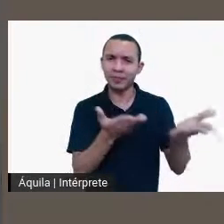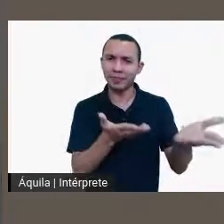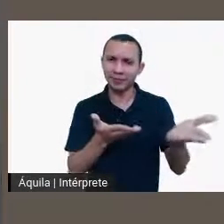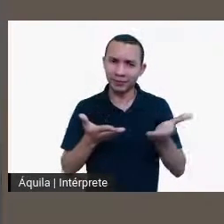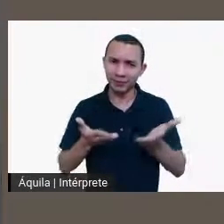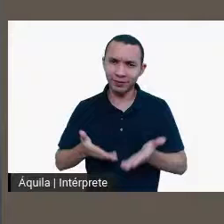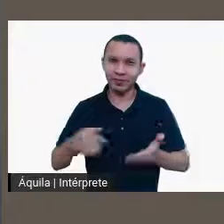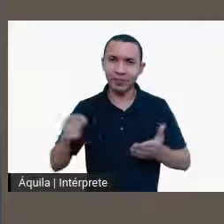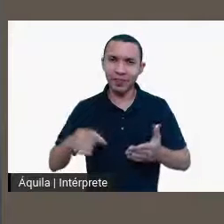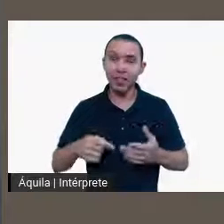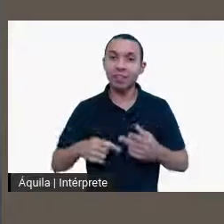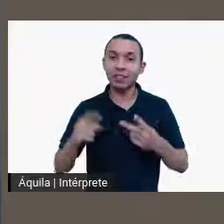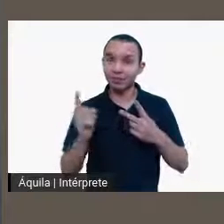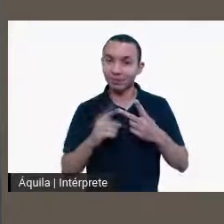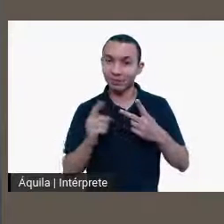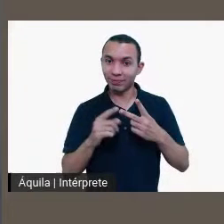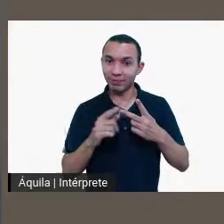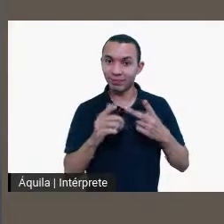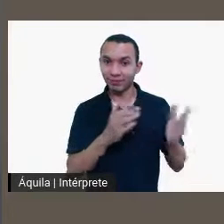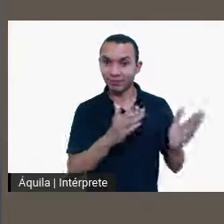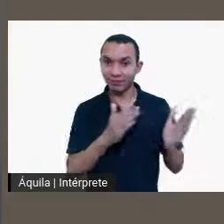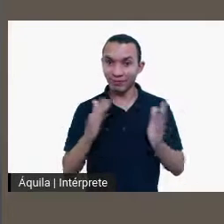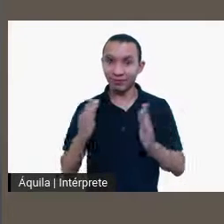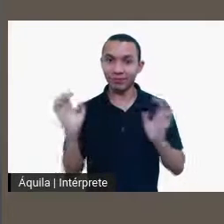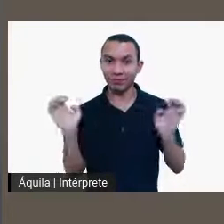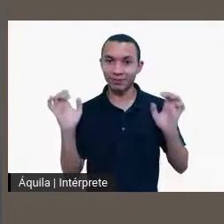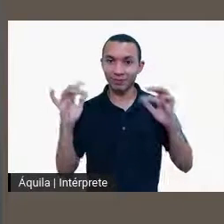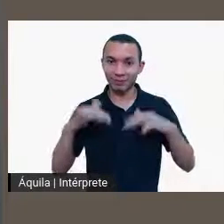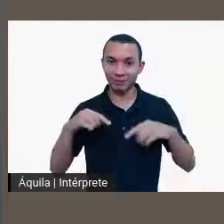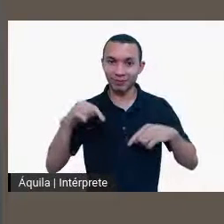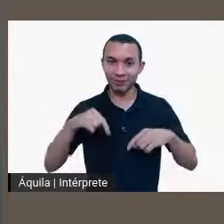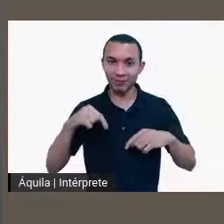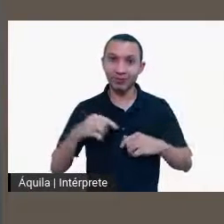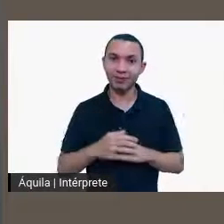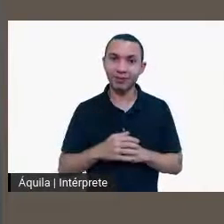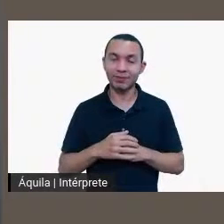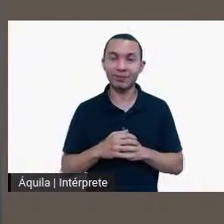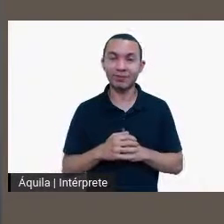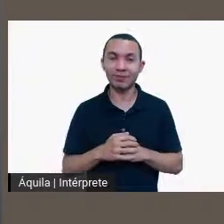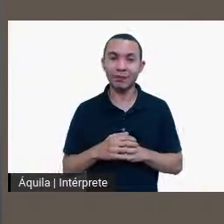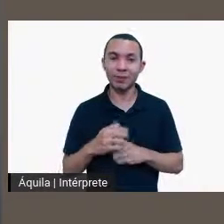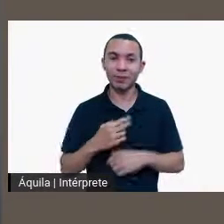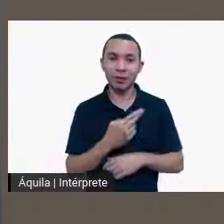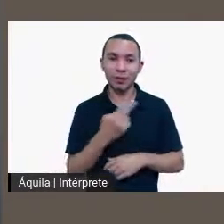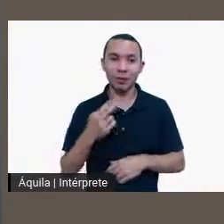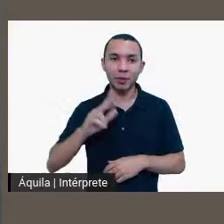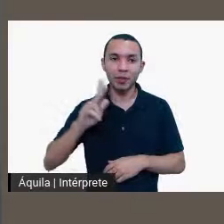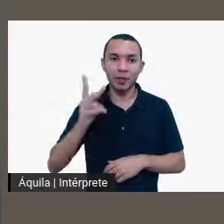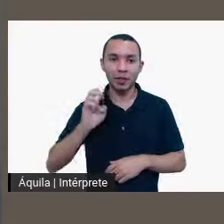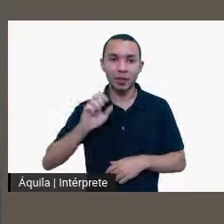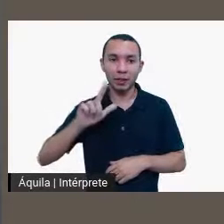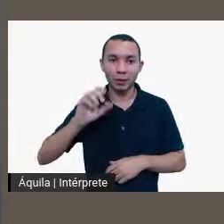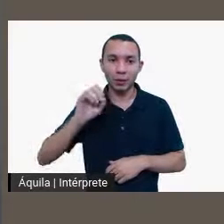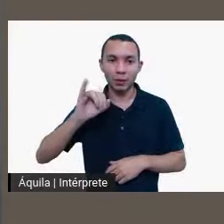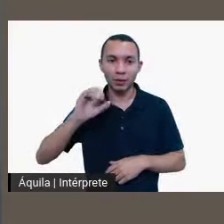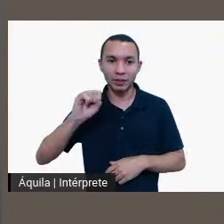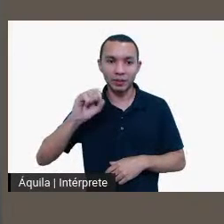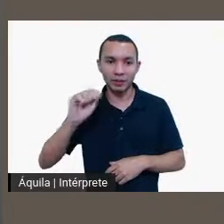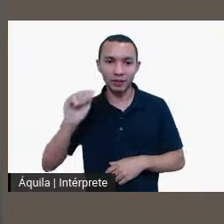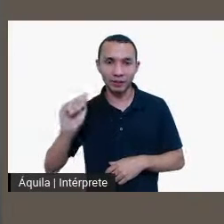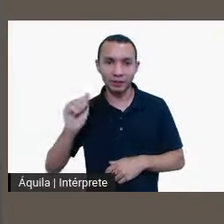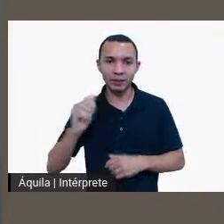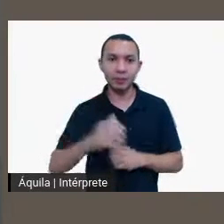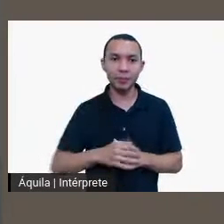segunda etapa, né, do encontro de hoje. Eu me chamo Heloísa Espada, eu sou parte da equipe